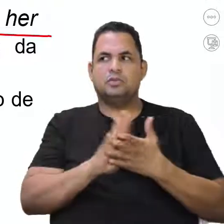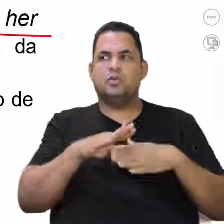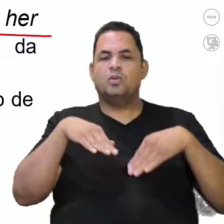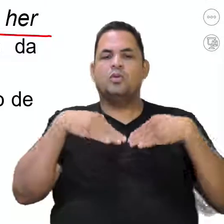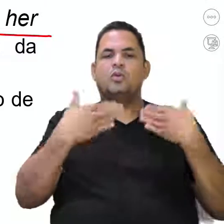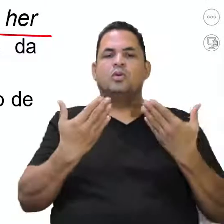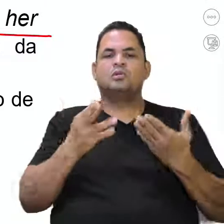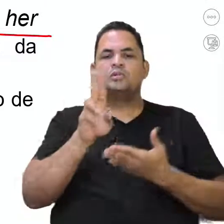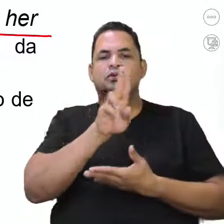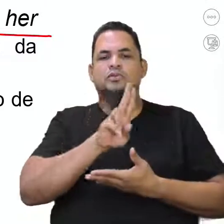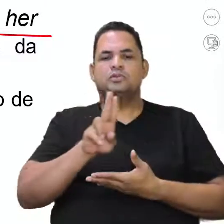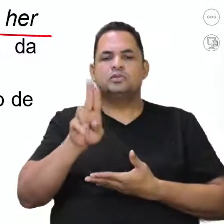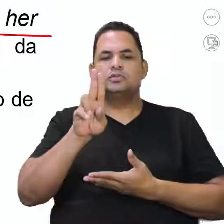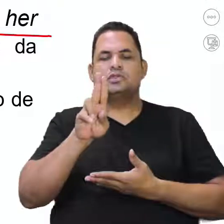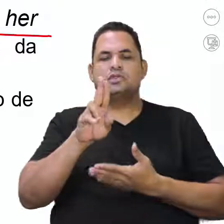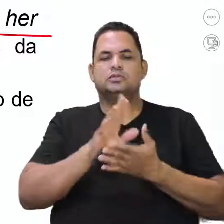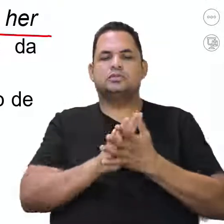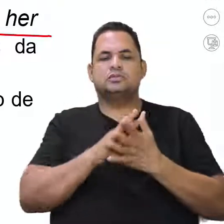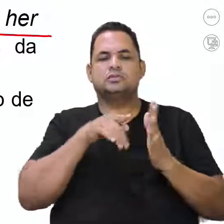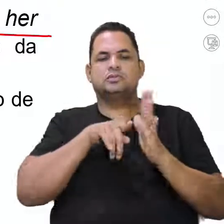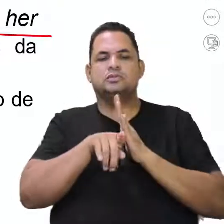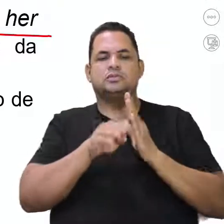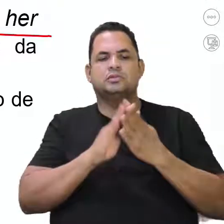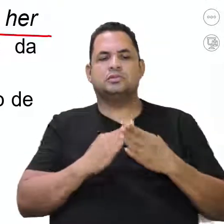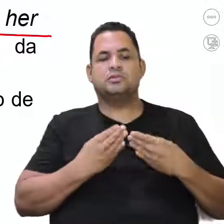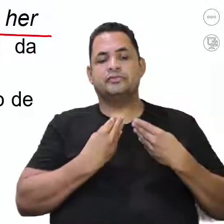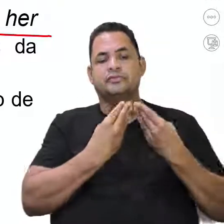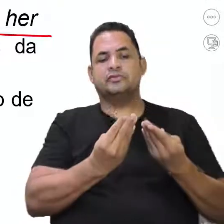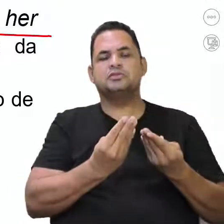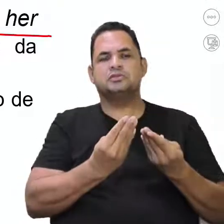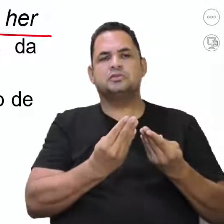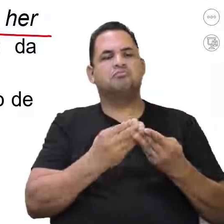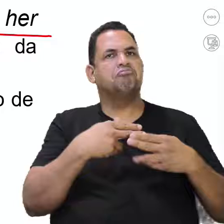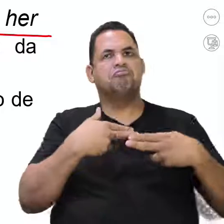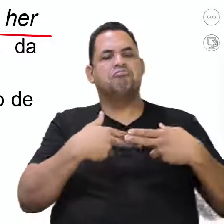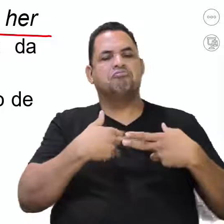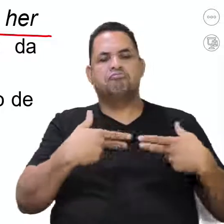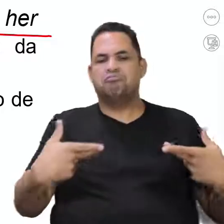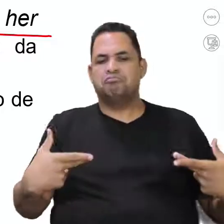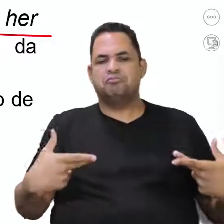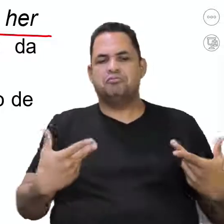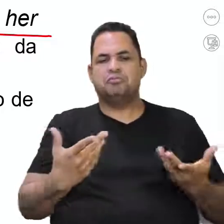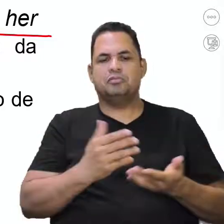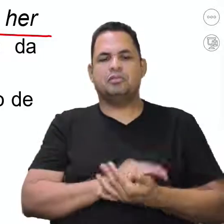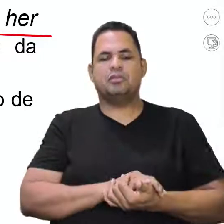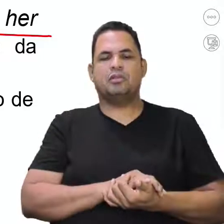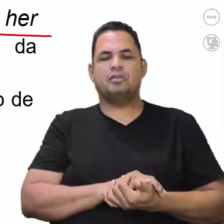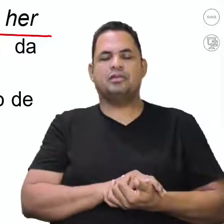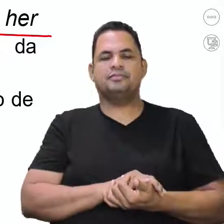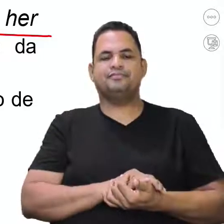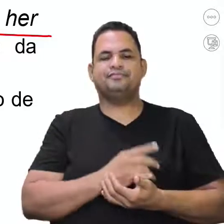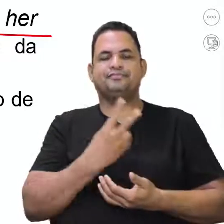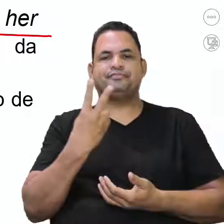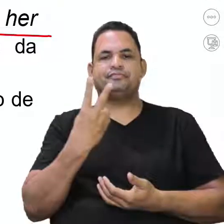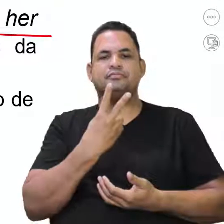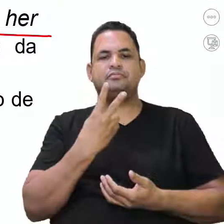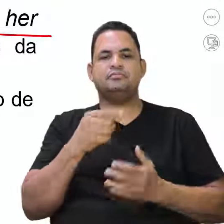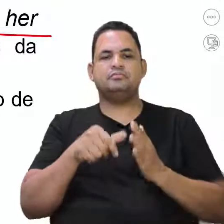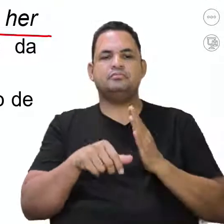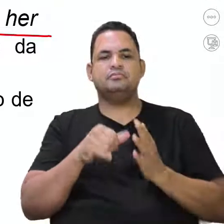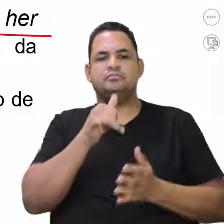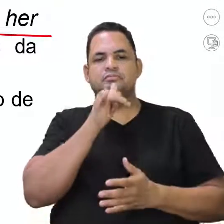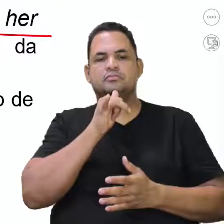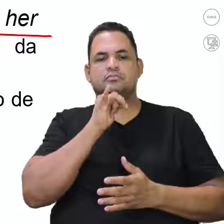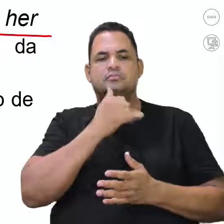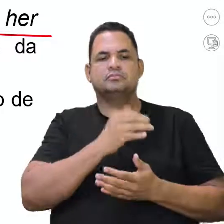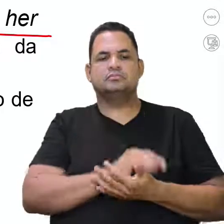usado em perguntas, é no contexto de oferecer alguma coisa, certo? Então, aqui no nosso segundo exemplo, would you like